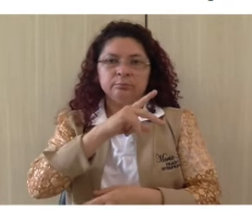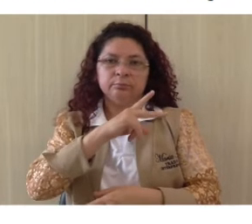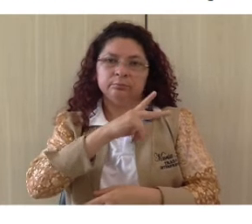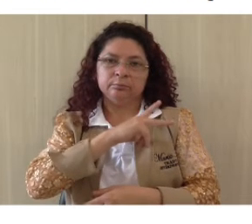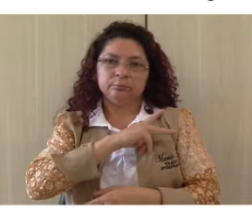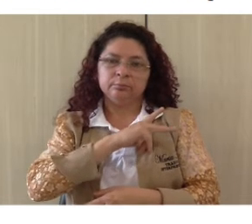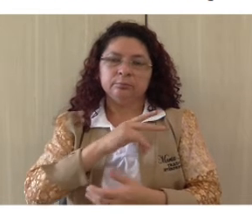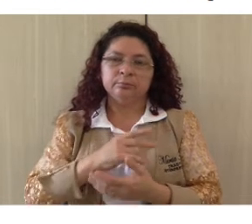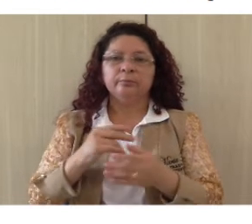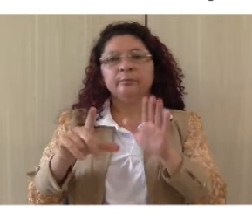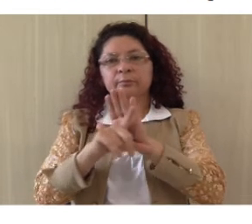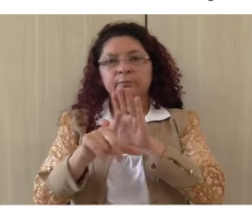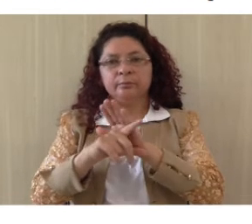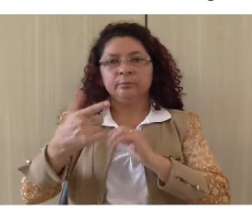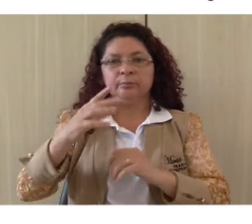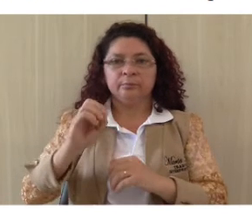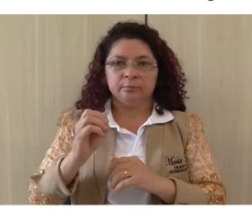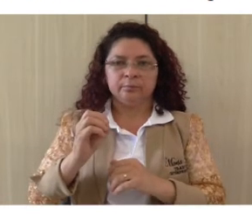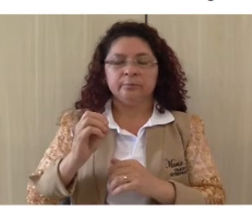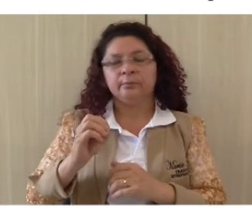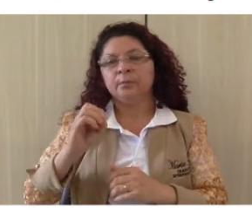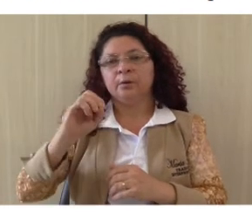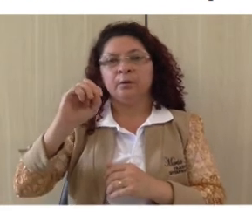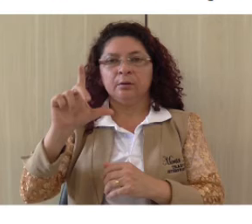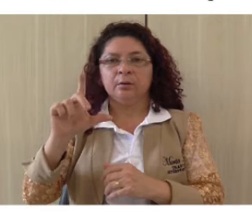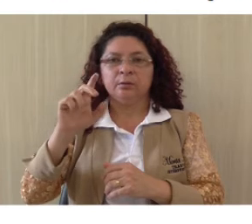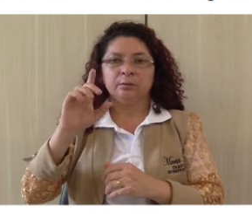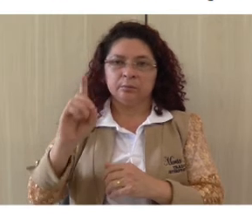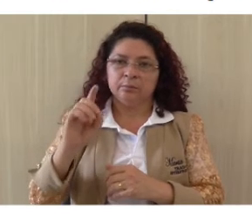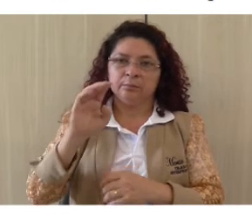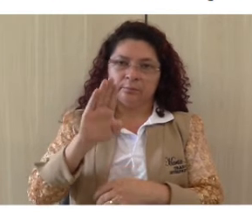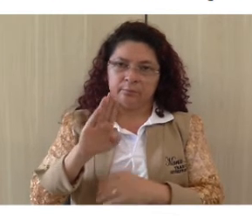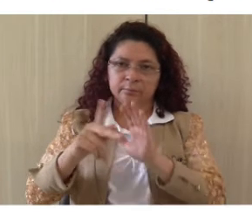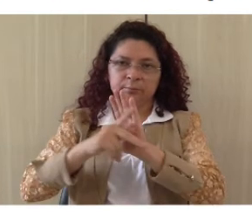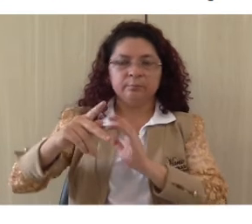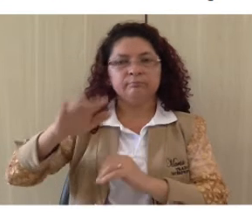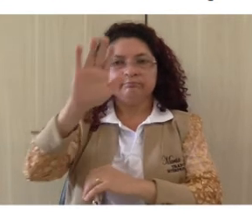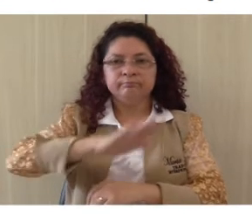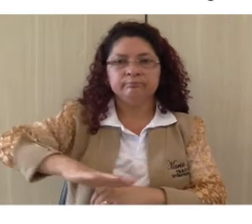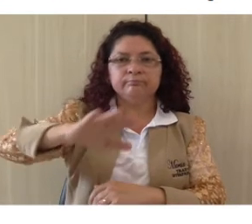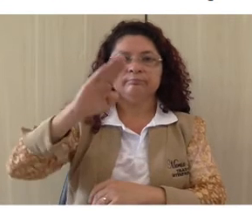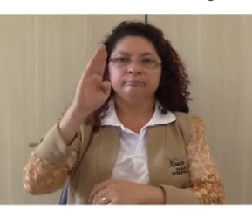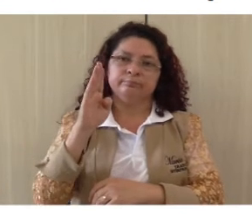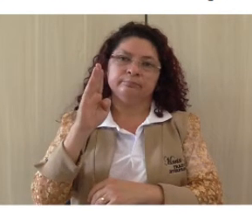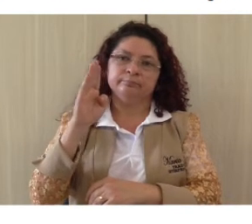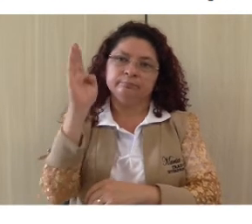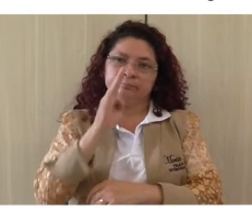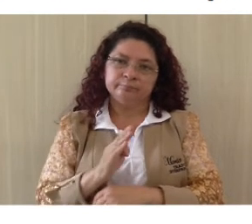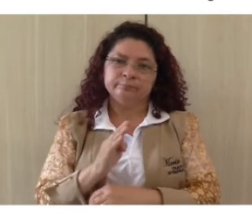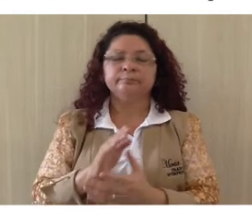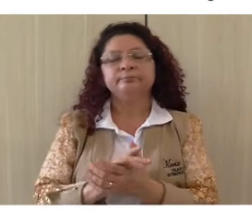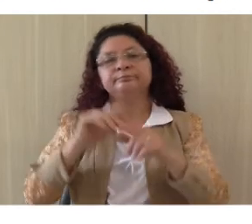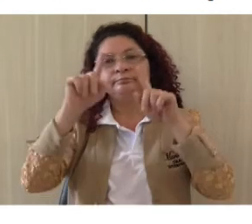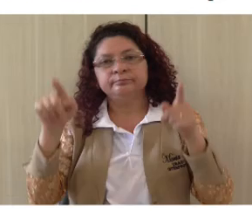parêntese. Artigo 20 da Lei de Diretrizes e Bases da Educação Nacional, LDB. Fecha